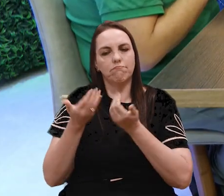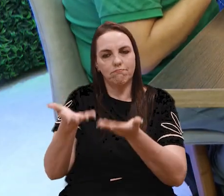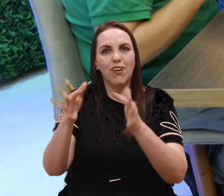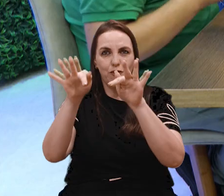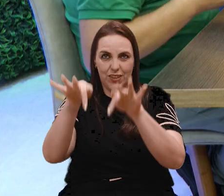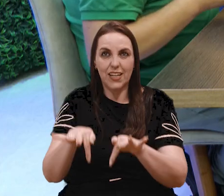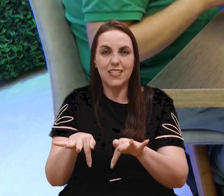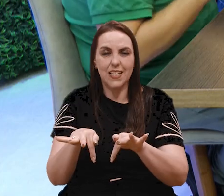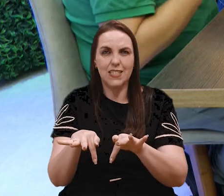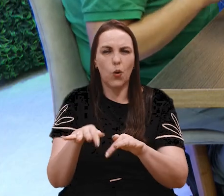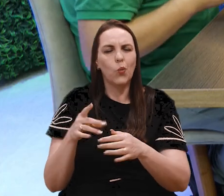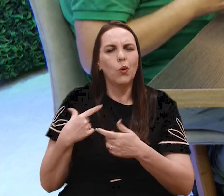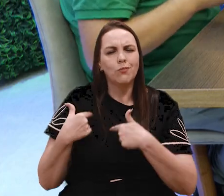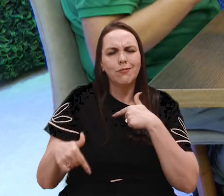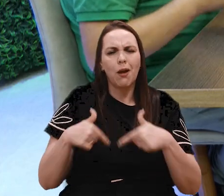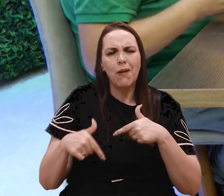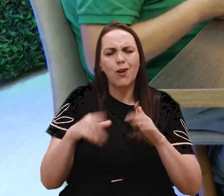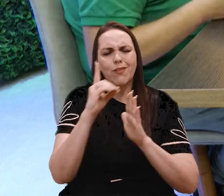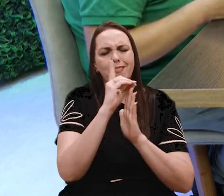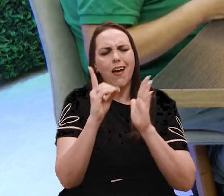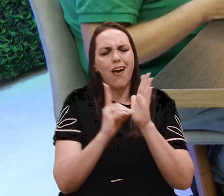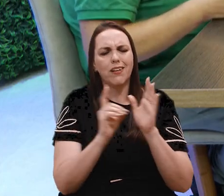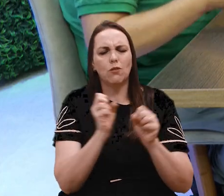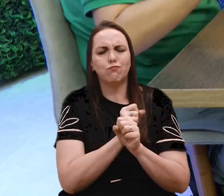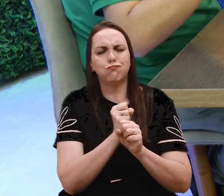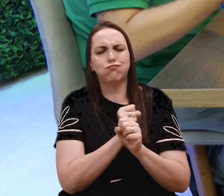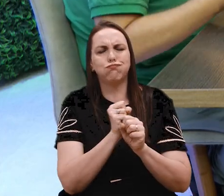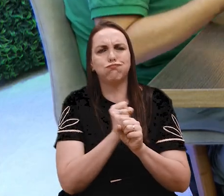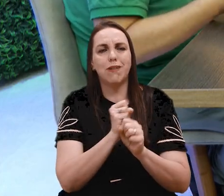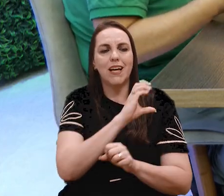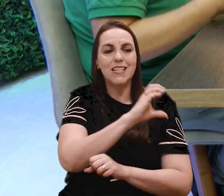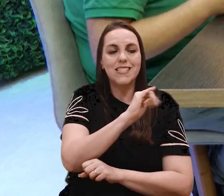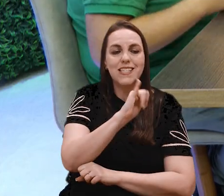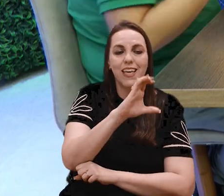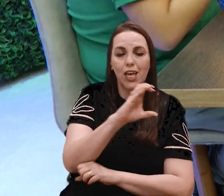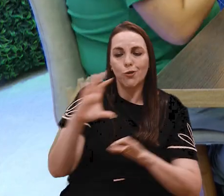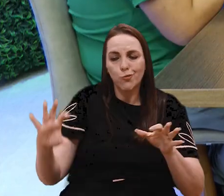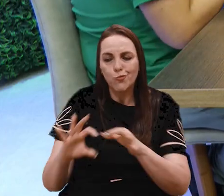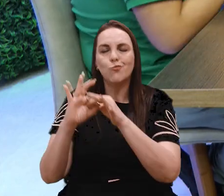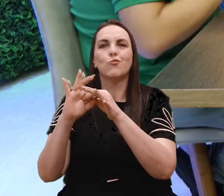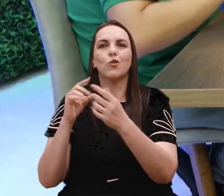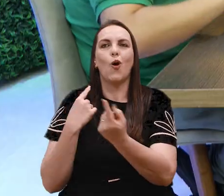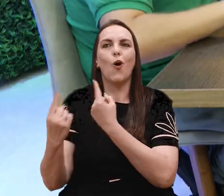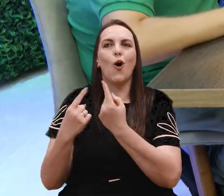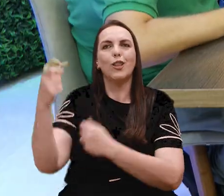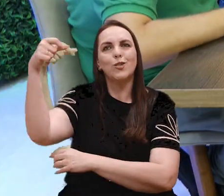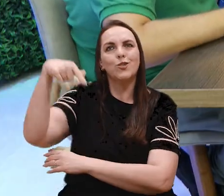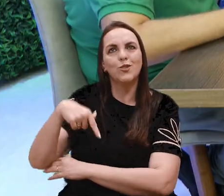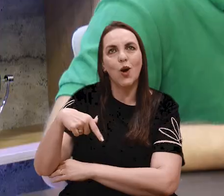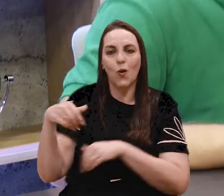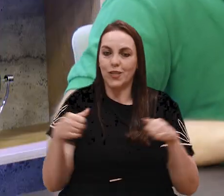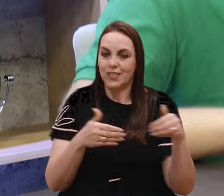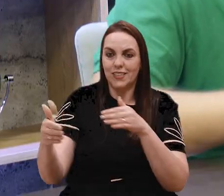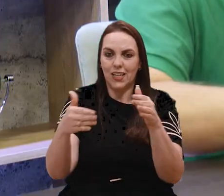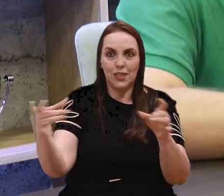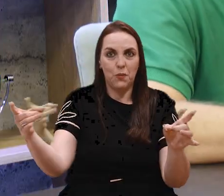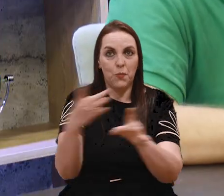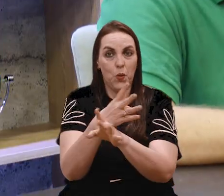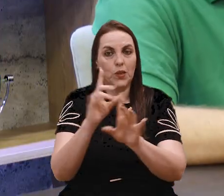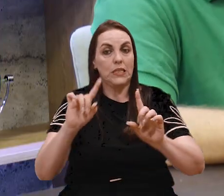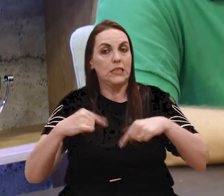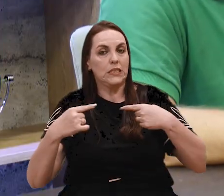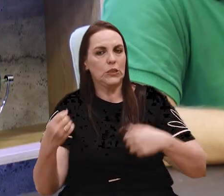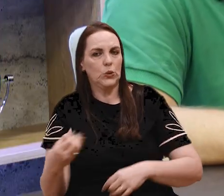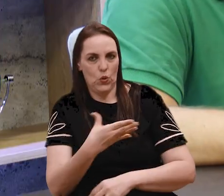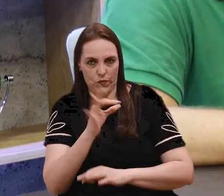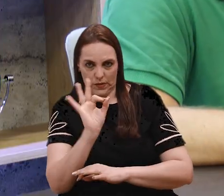aqui de décadas, né? Da SIC com a Rota do Sol, estrada pronta e agora tem novos desafios. Na verdade,